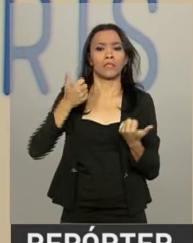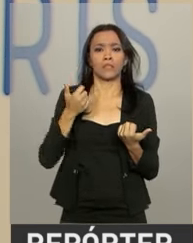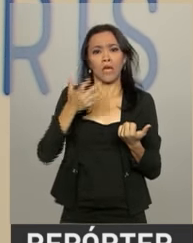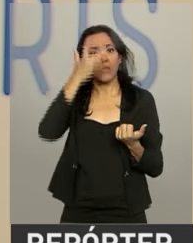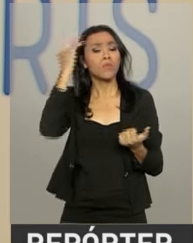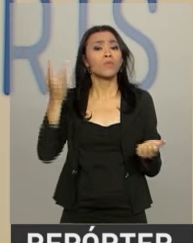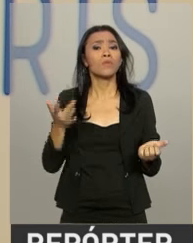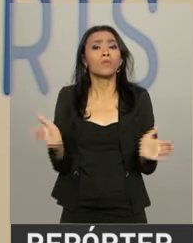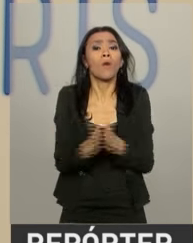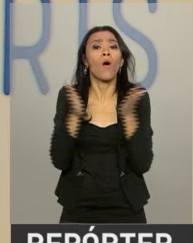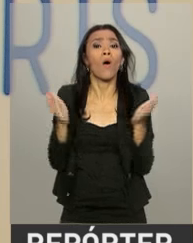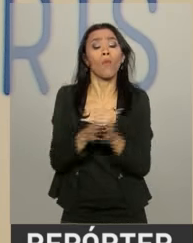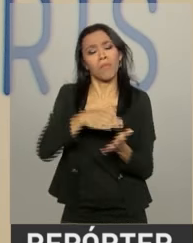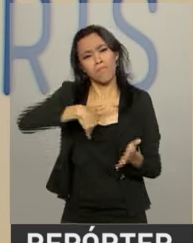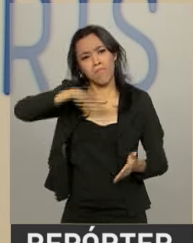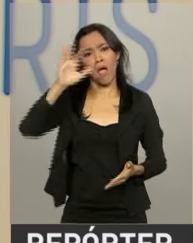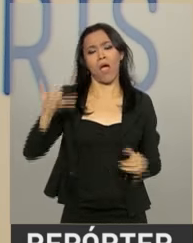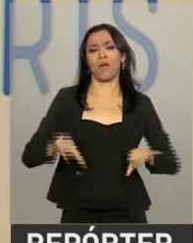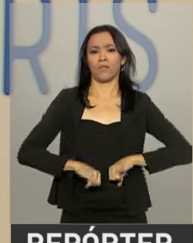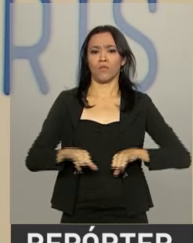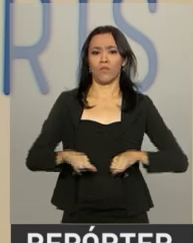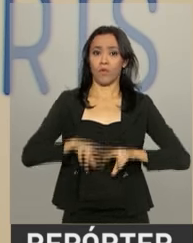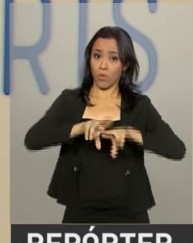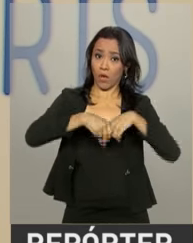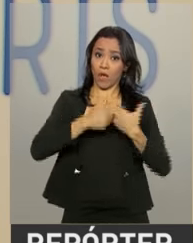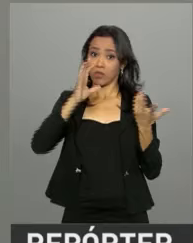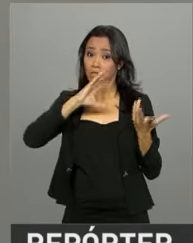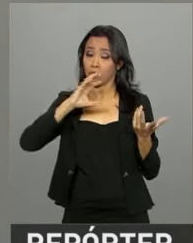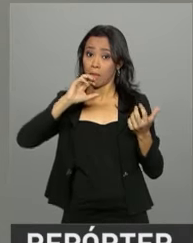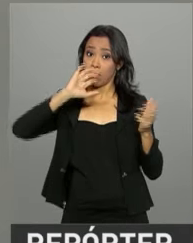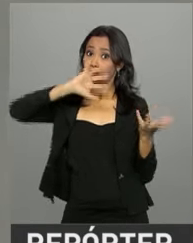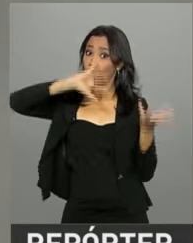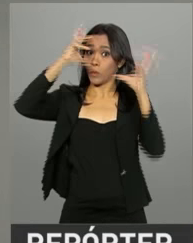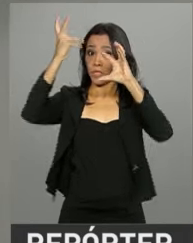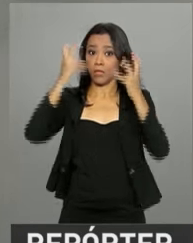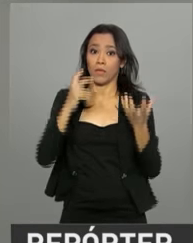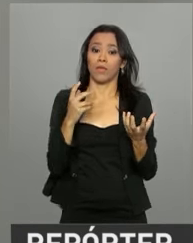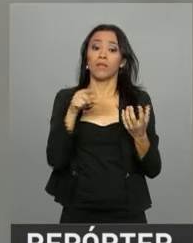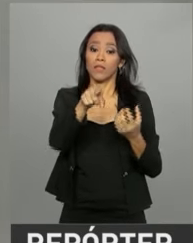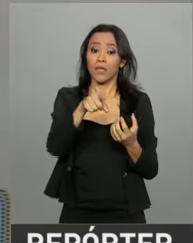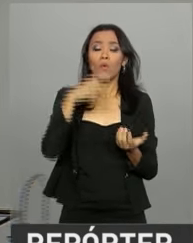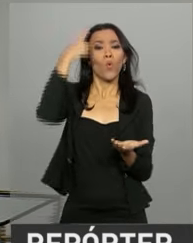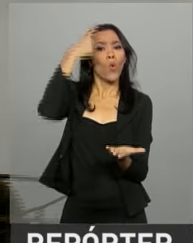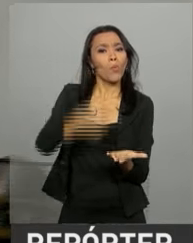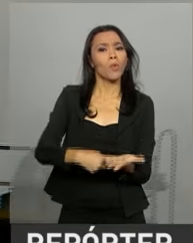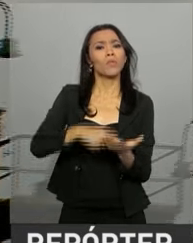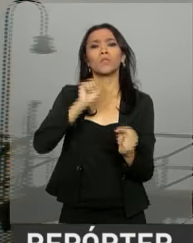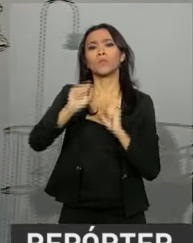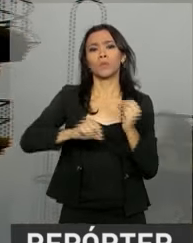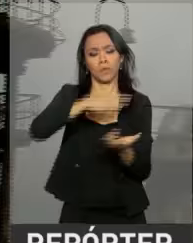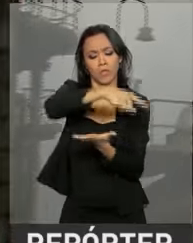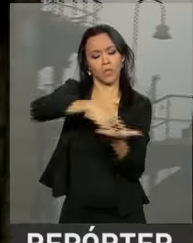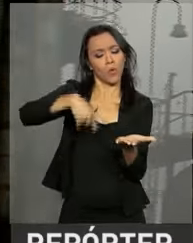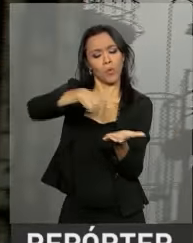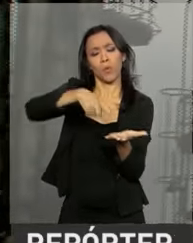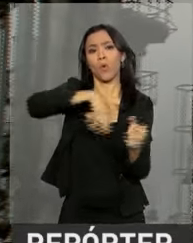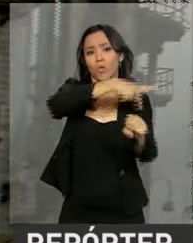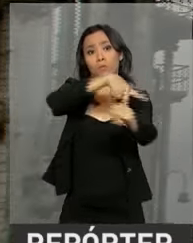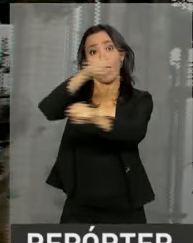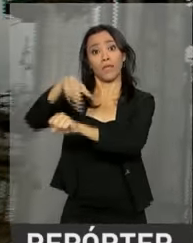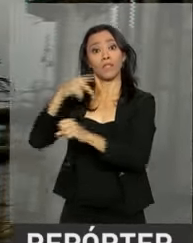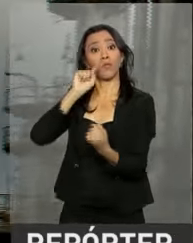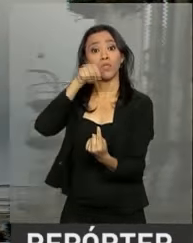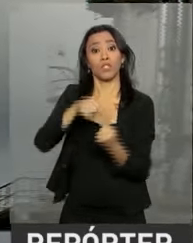carentes serão as que mais sofrerão com as grandes mudanças climáticas. Pelo acordo, os países se comprometem a evitar um aumento